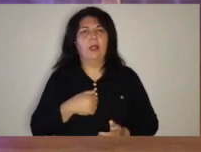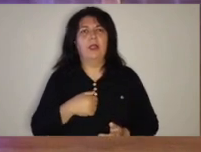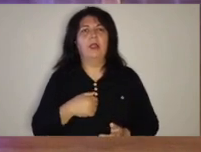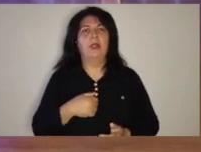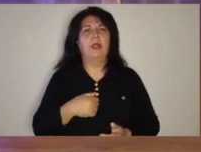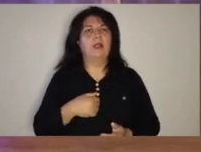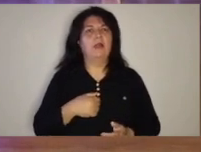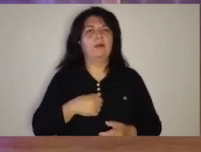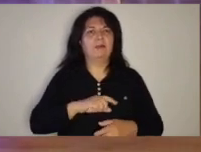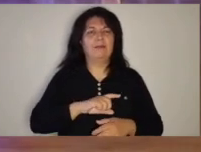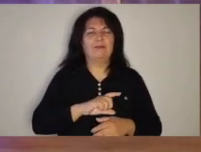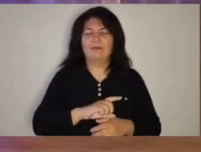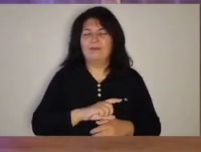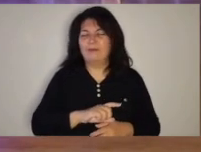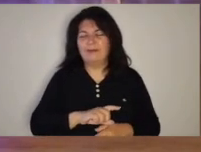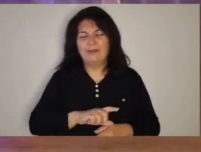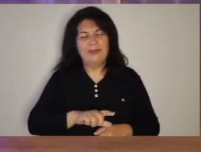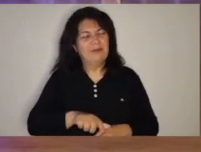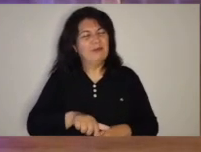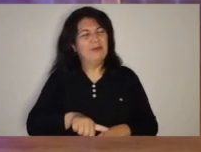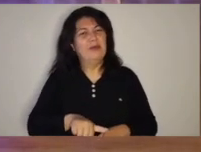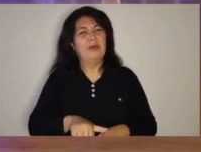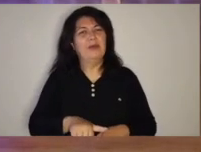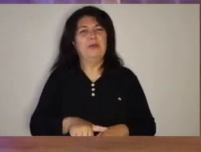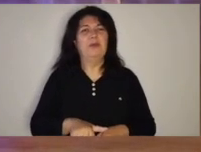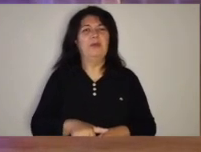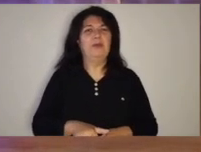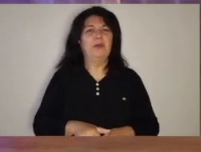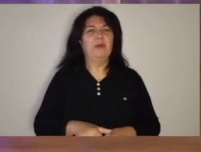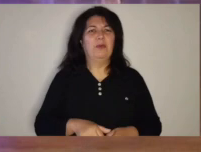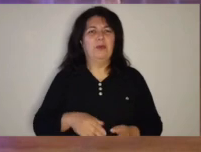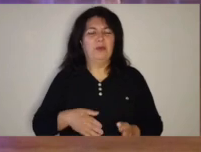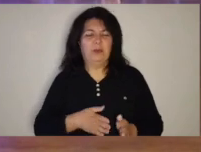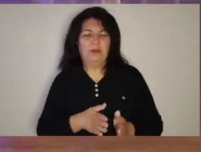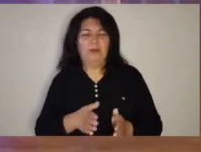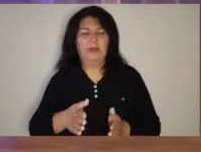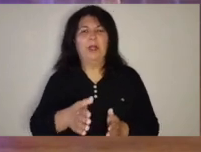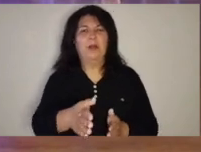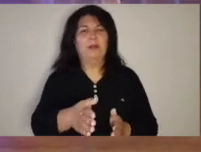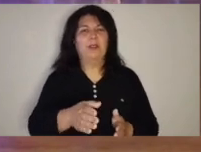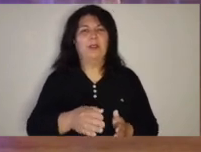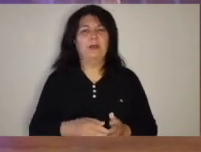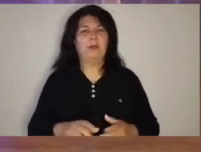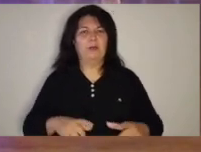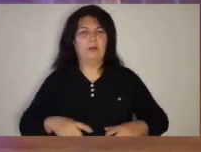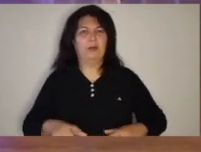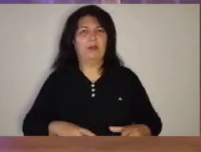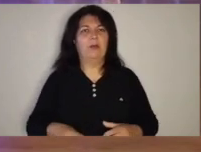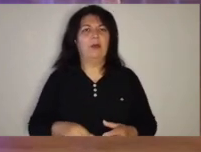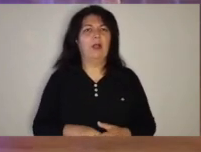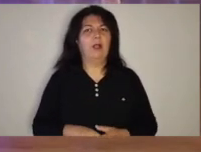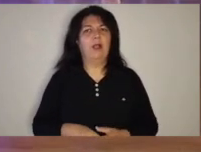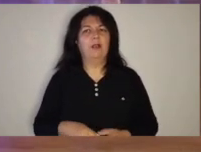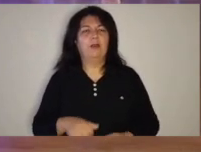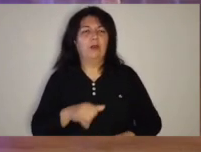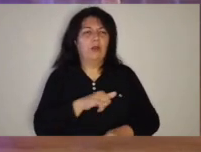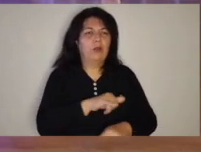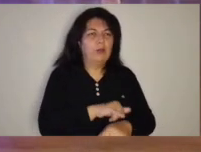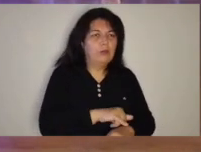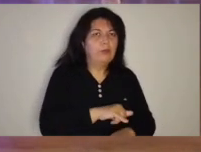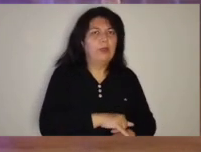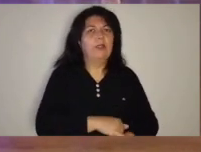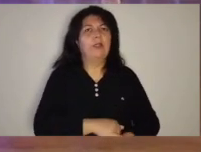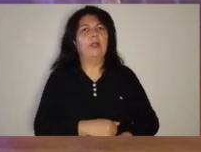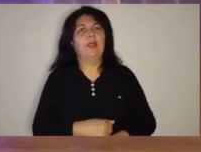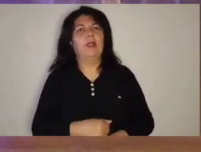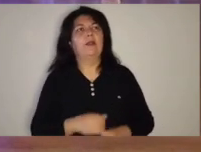Eu demoro muito no trânsito, né? Então vou, oro, tal. Mas tem dia, irmãos, que está na luta. Aí eu vou lá,